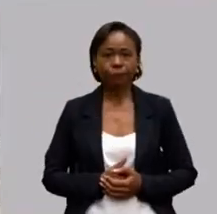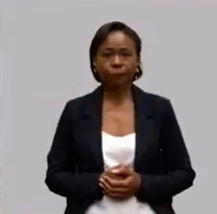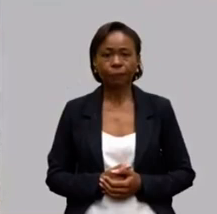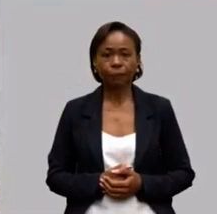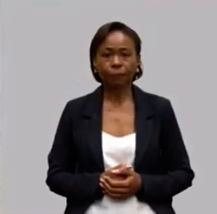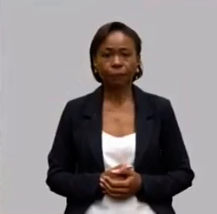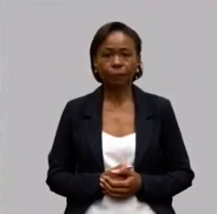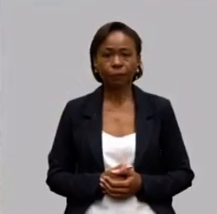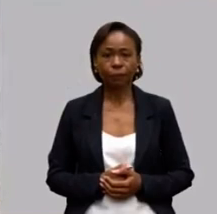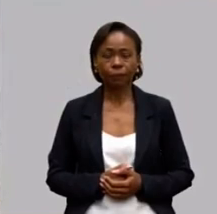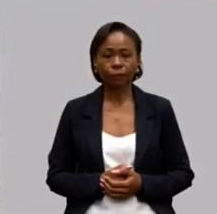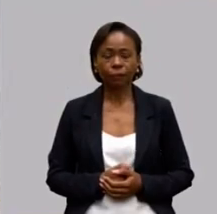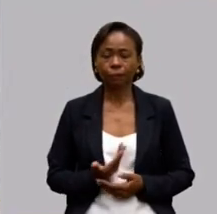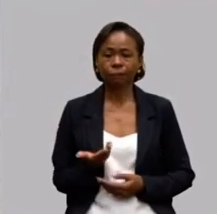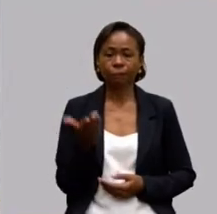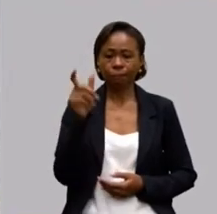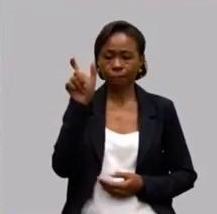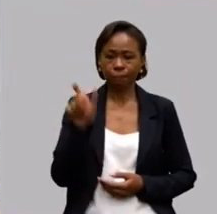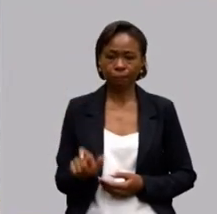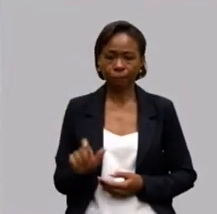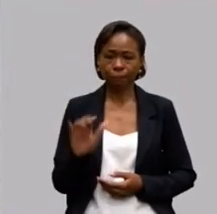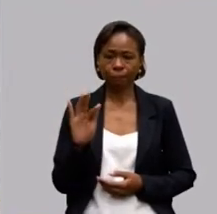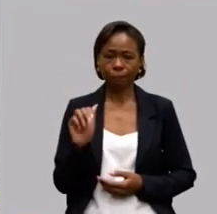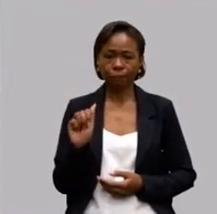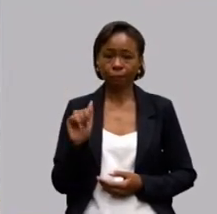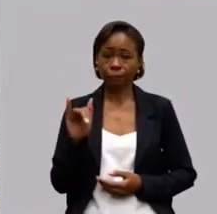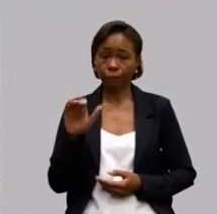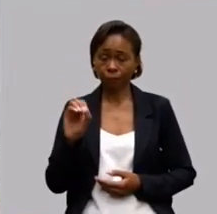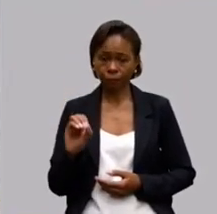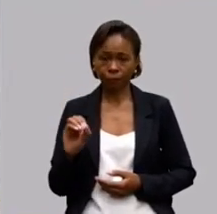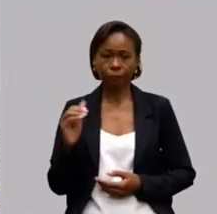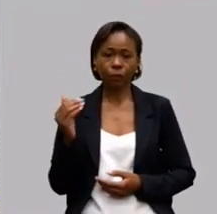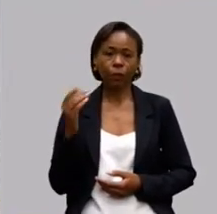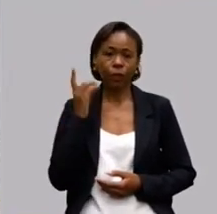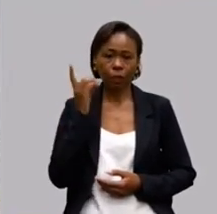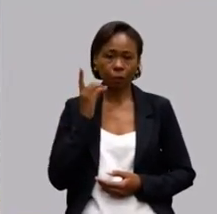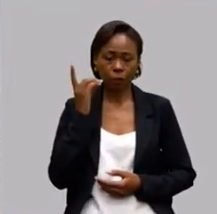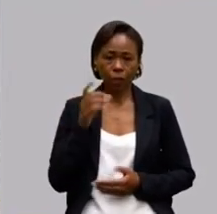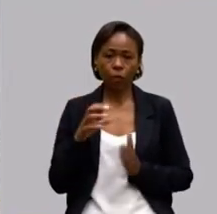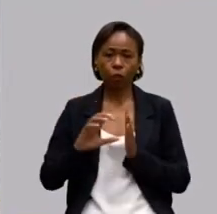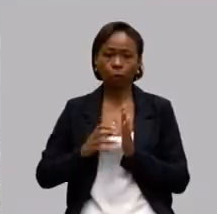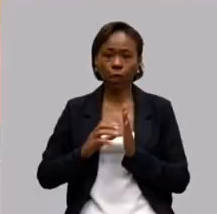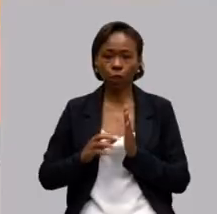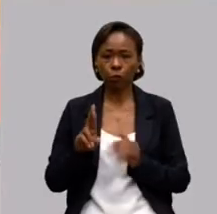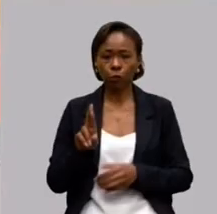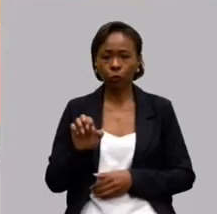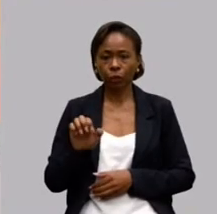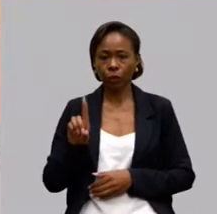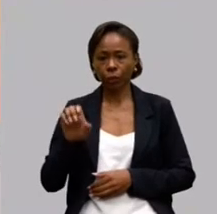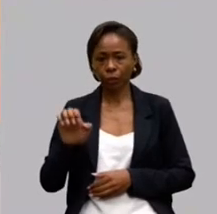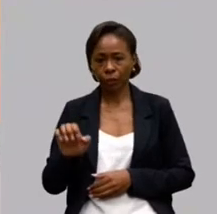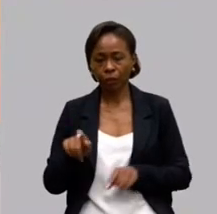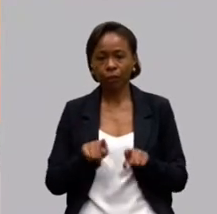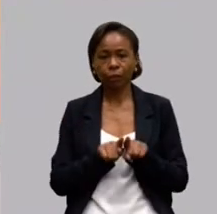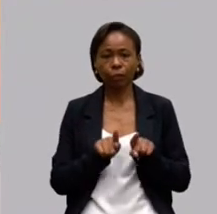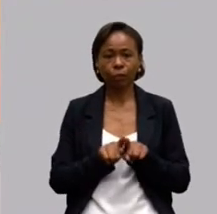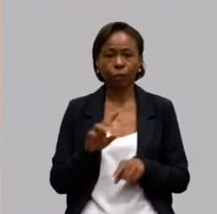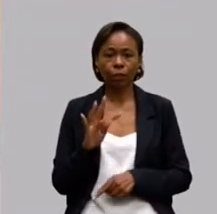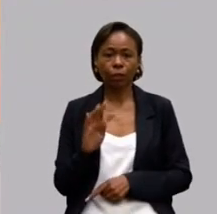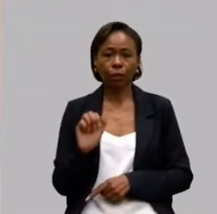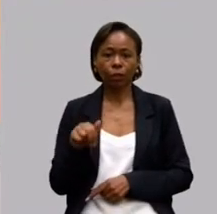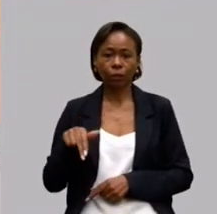na pessoa do deputado Fábio, do Partido Rede, também da Tânia, da